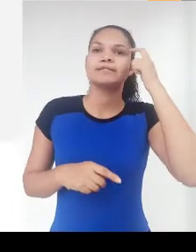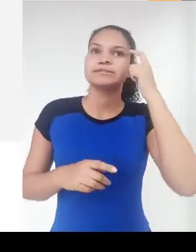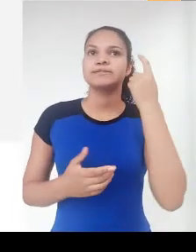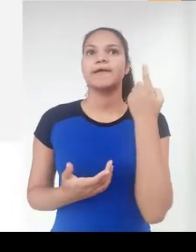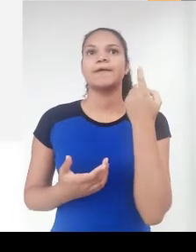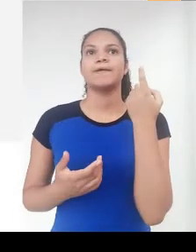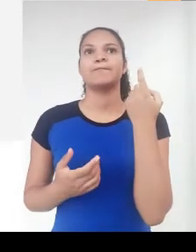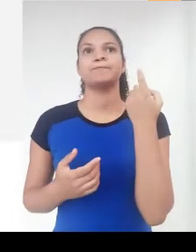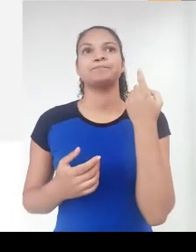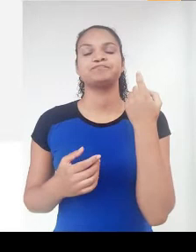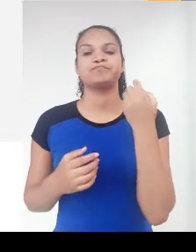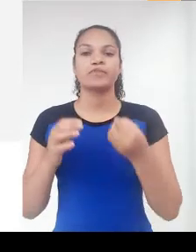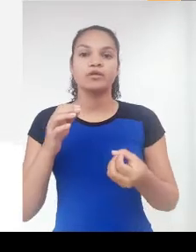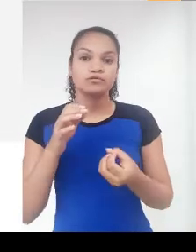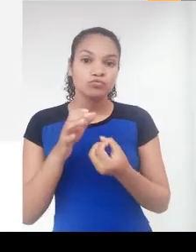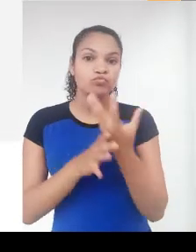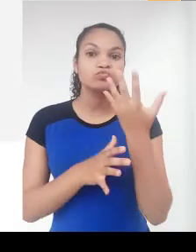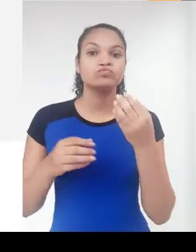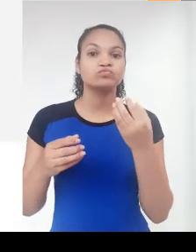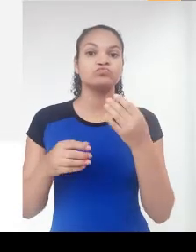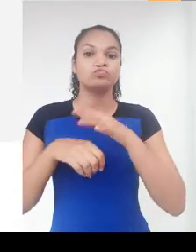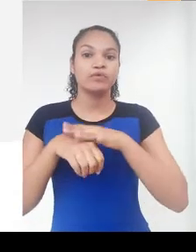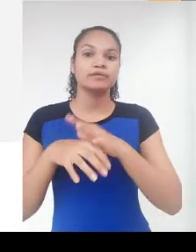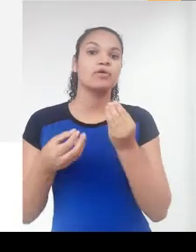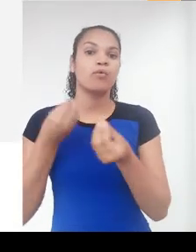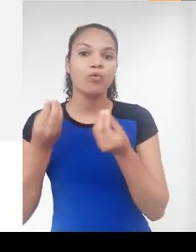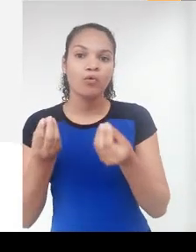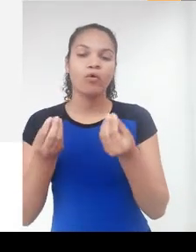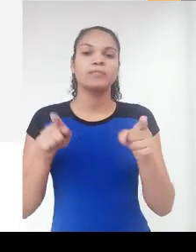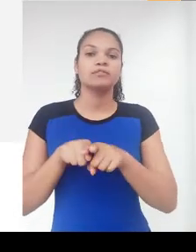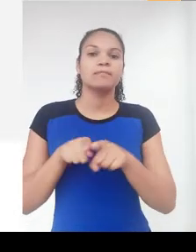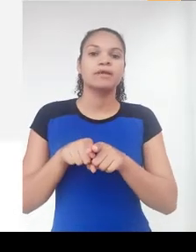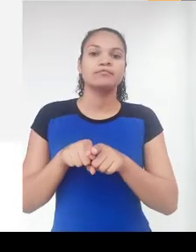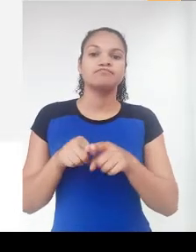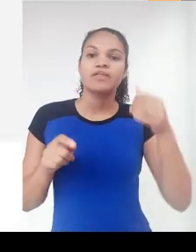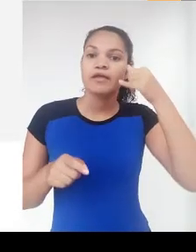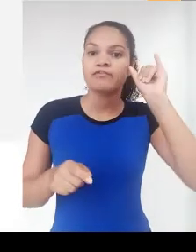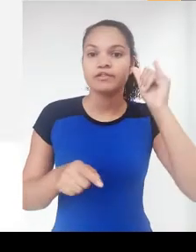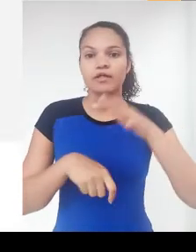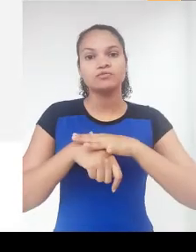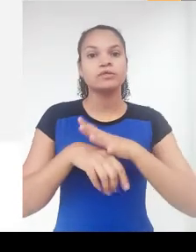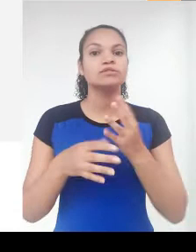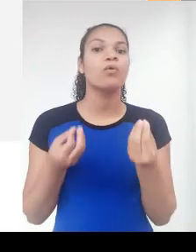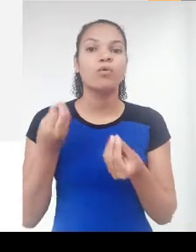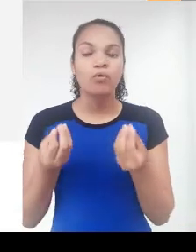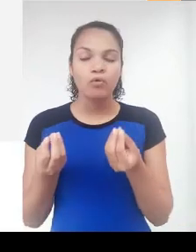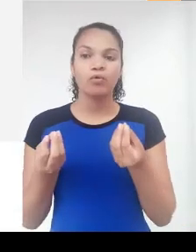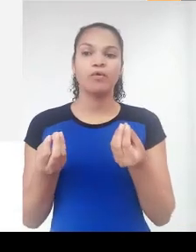pensar o surgimento das doenças, a promoção da saúde,